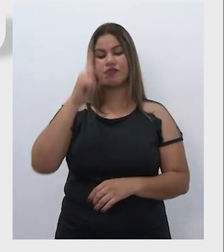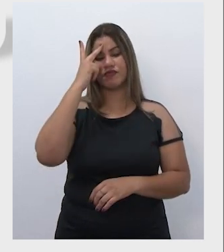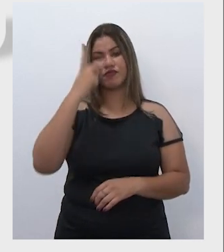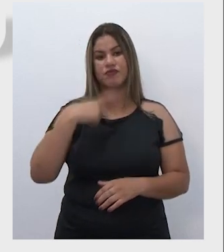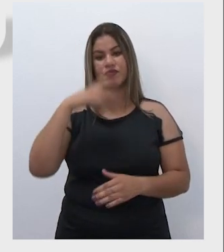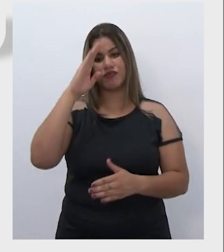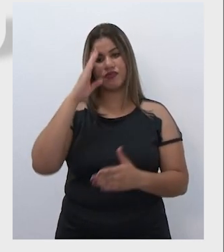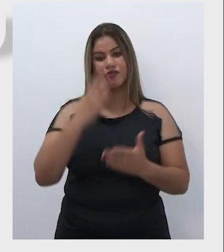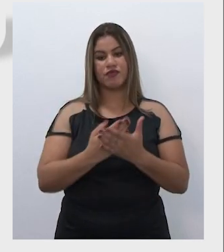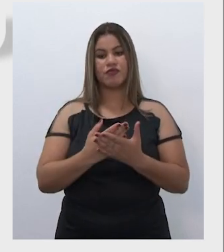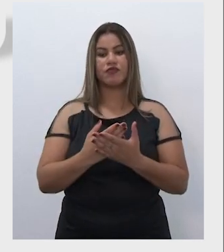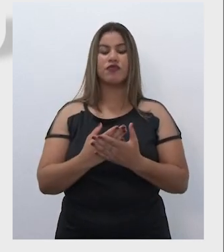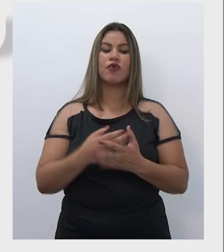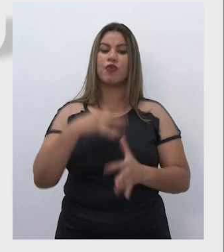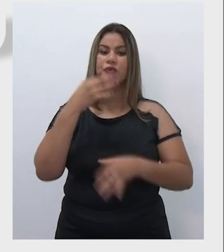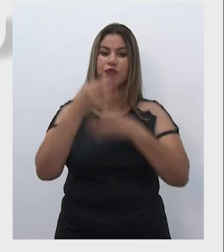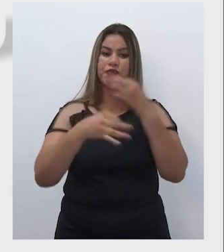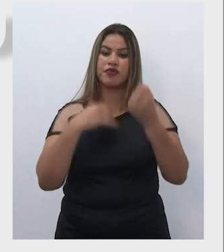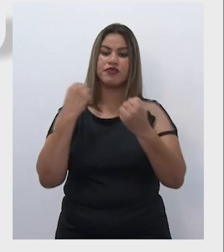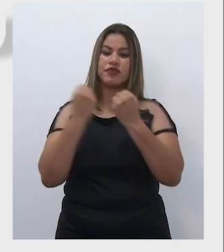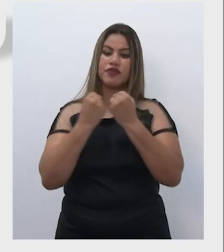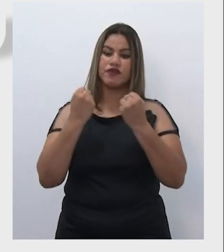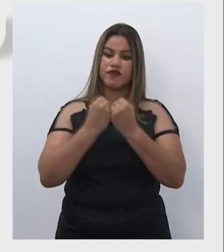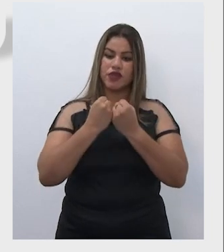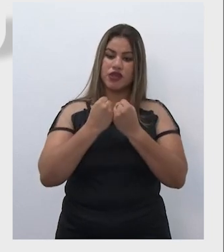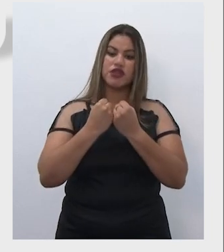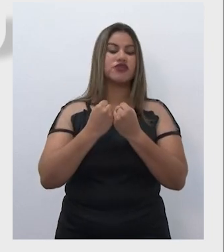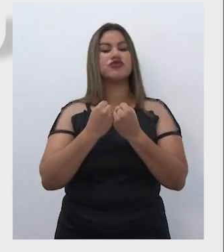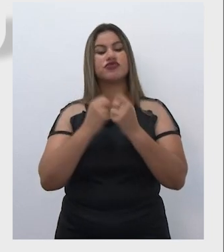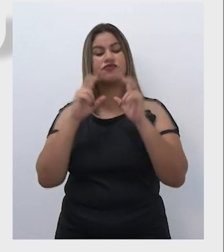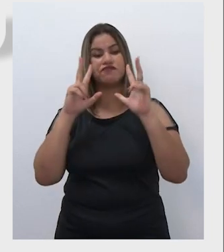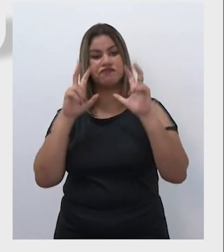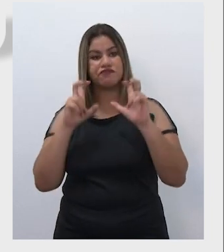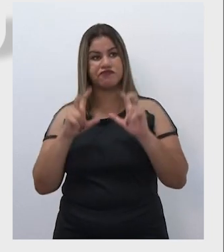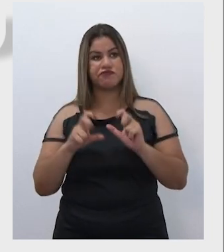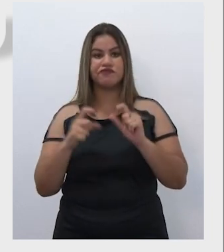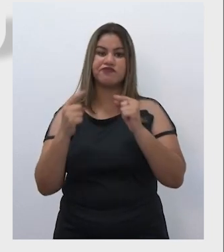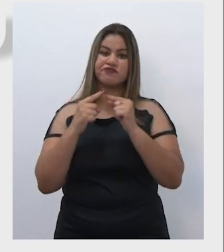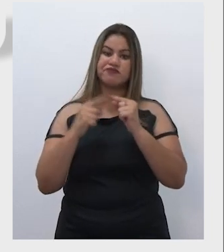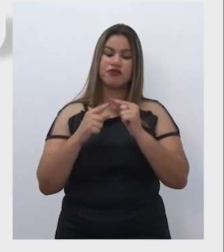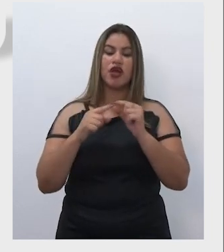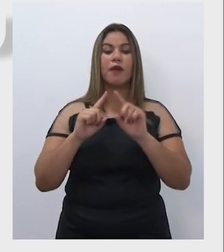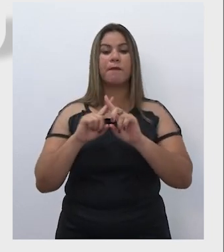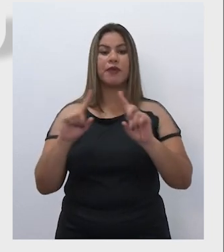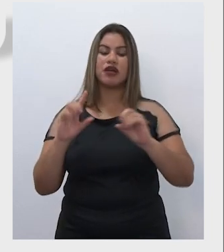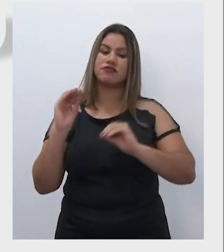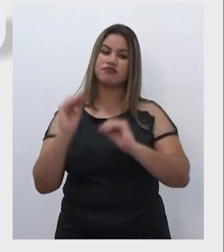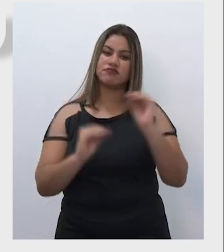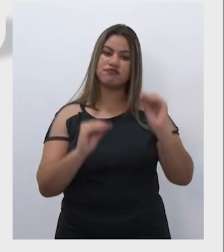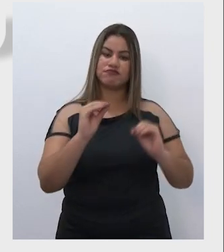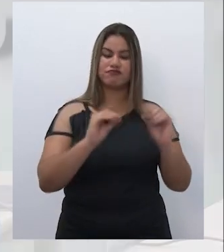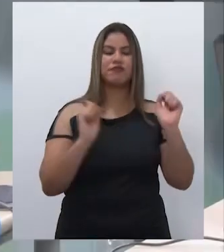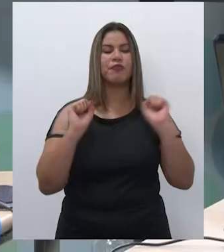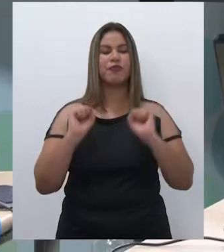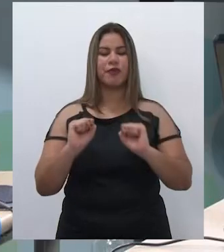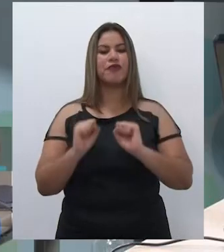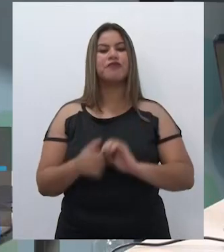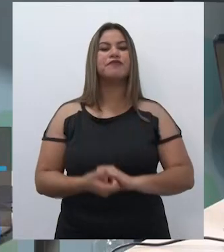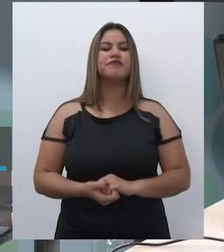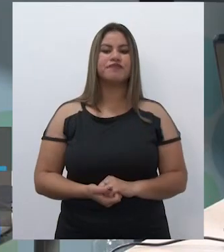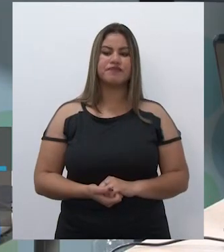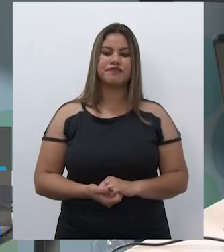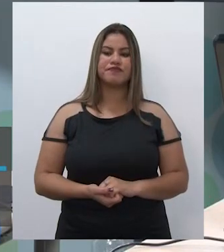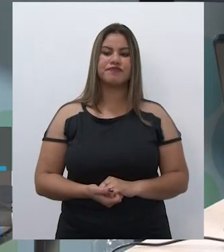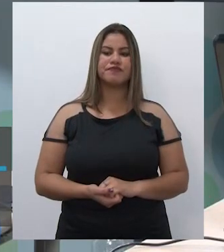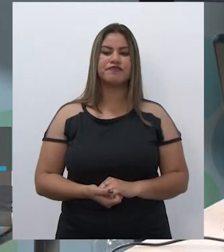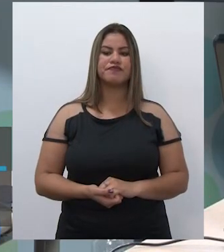autoconfiança. Defender seus pontos de vista sobre um determinado assunto, sendo flexível a mudanças.